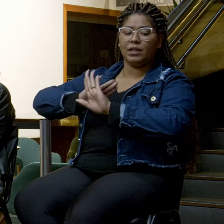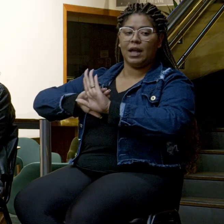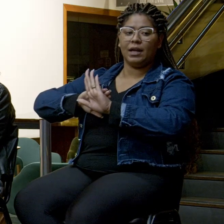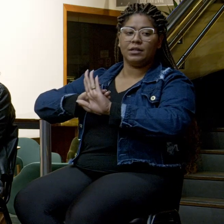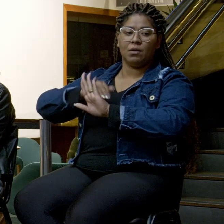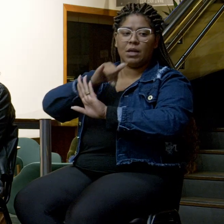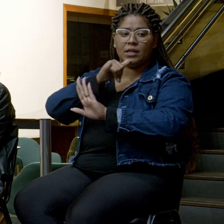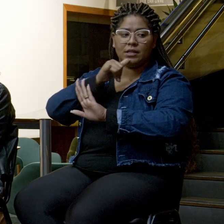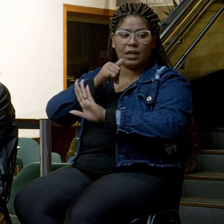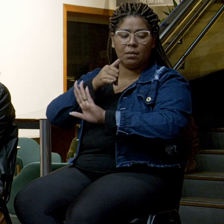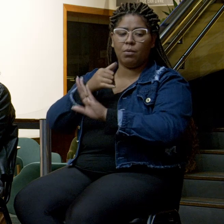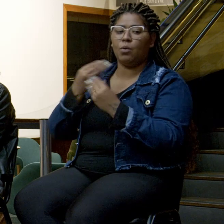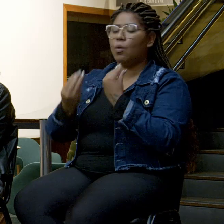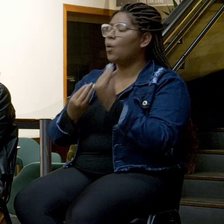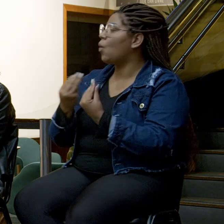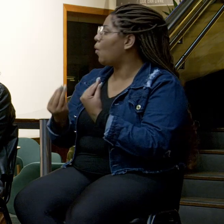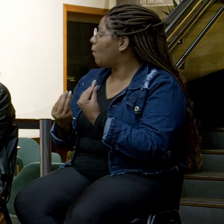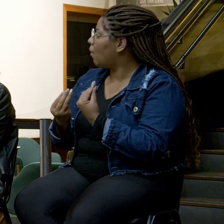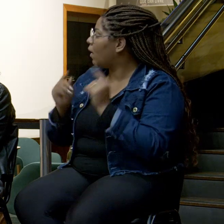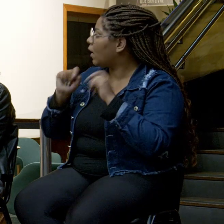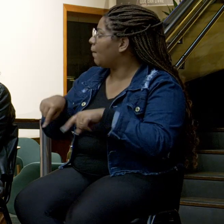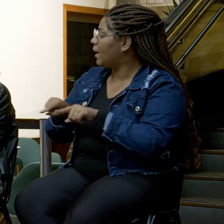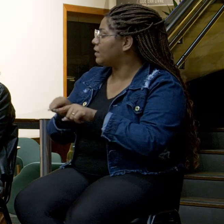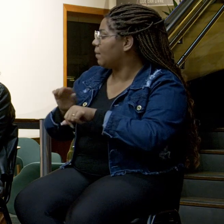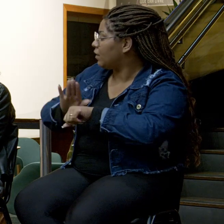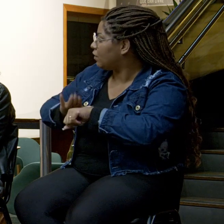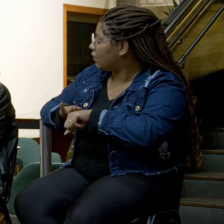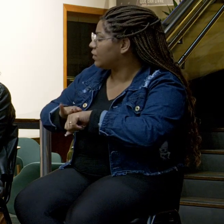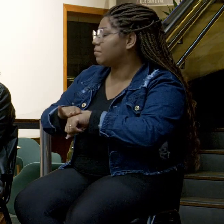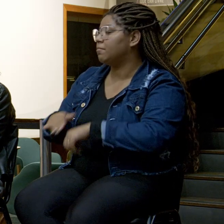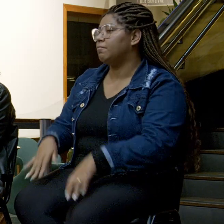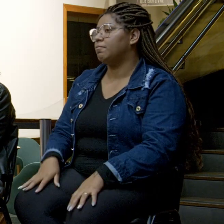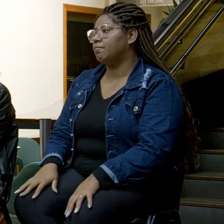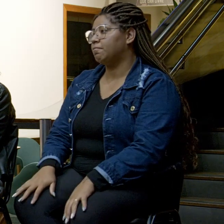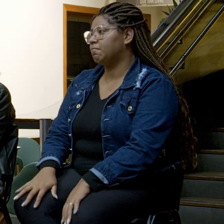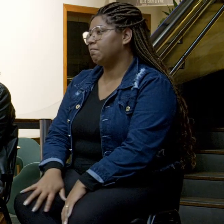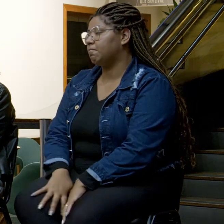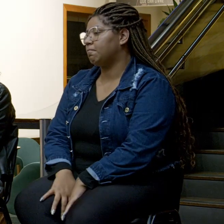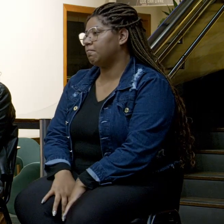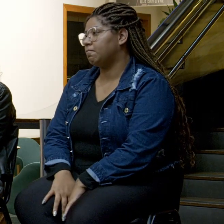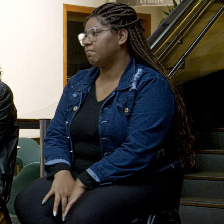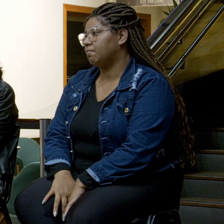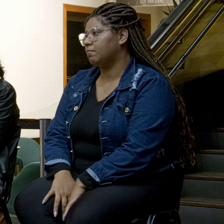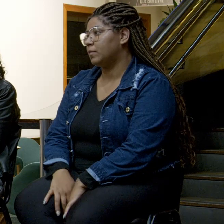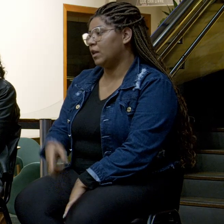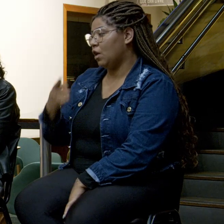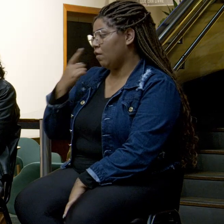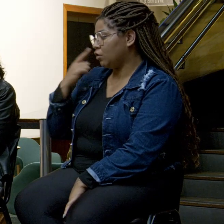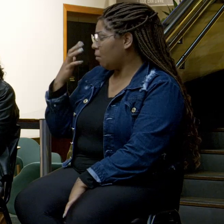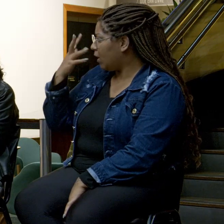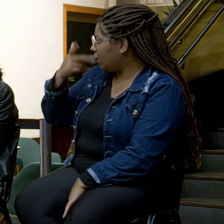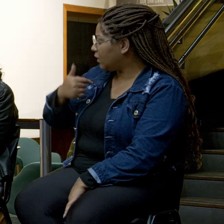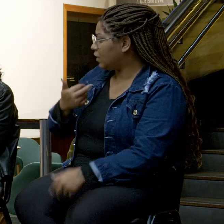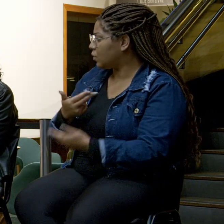imagem da mesa é para ser familiar, é para ser cotidiana, é para ser uma troca, né? E é bonito ver como essas costuras